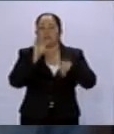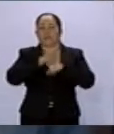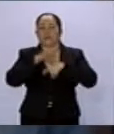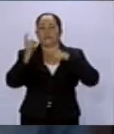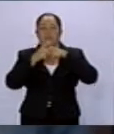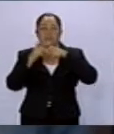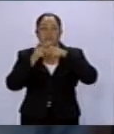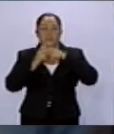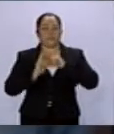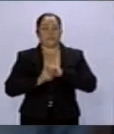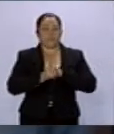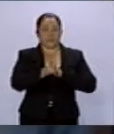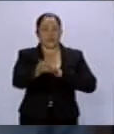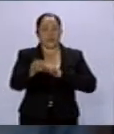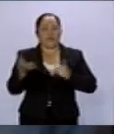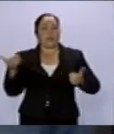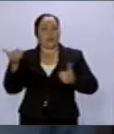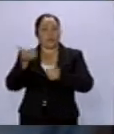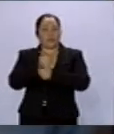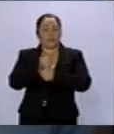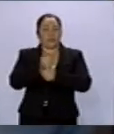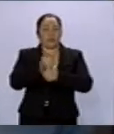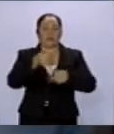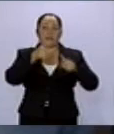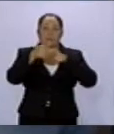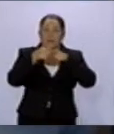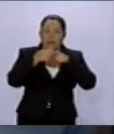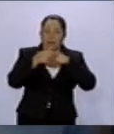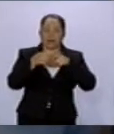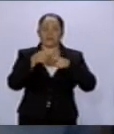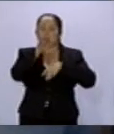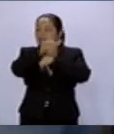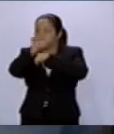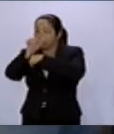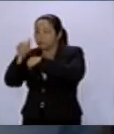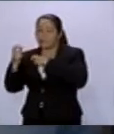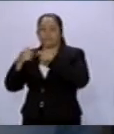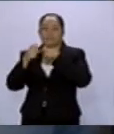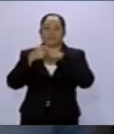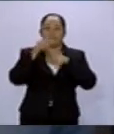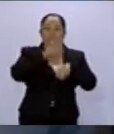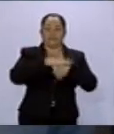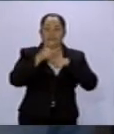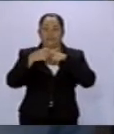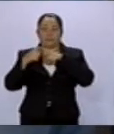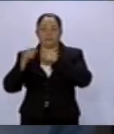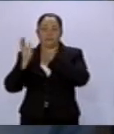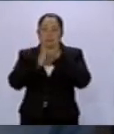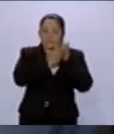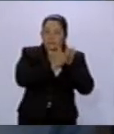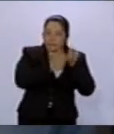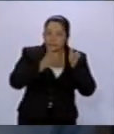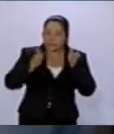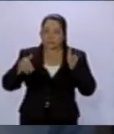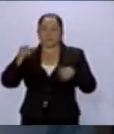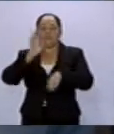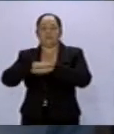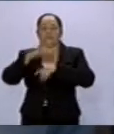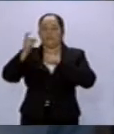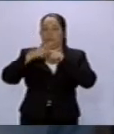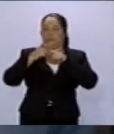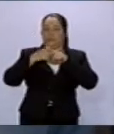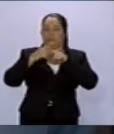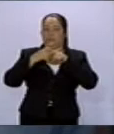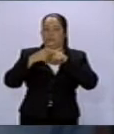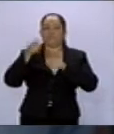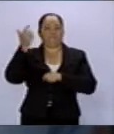maneira permanente com um processo de provimento de vagas de graduação e da pós-graduação esses efeitos desse processo mais do programa Mais Médicos superarão